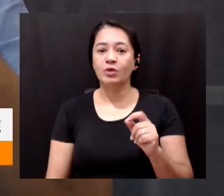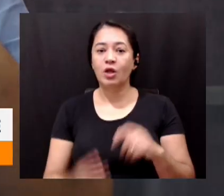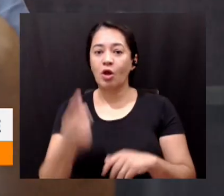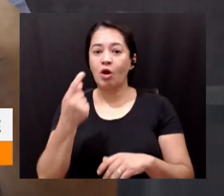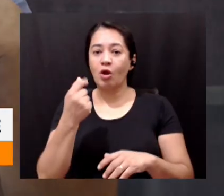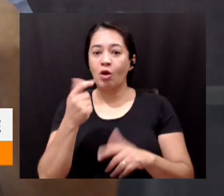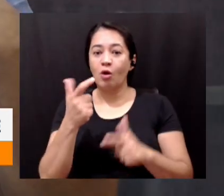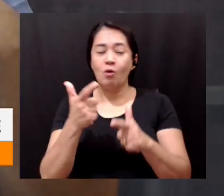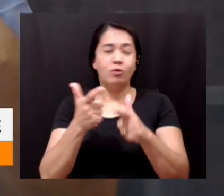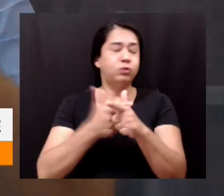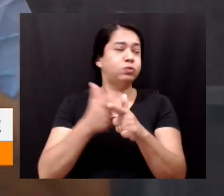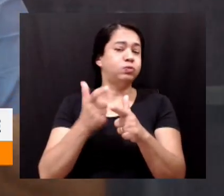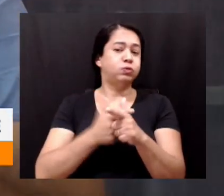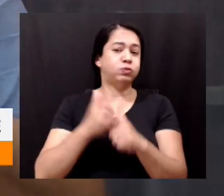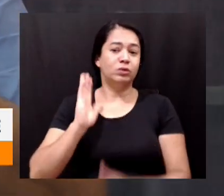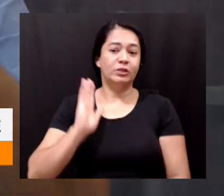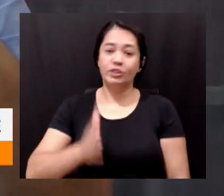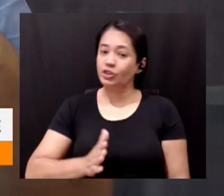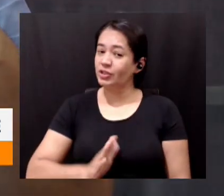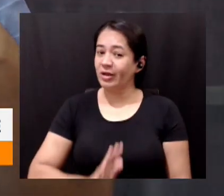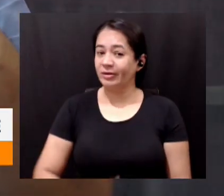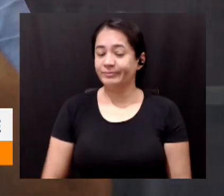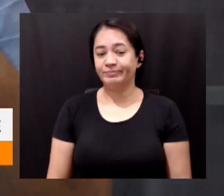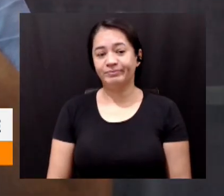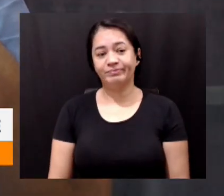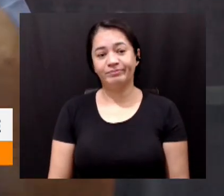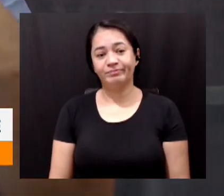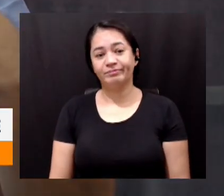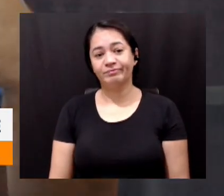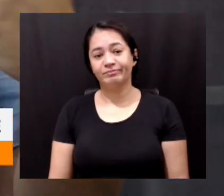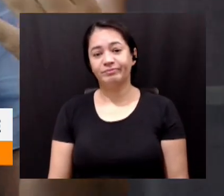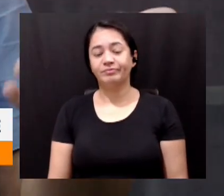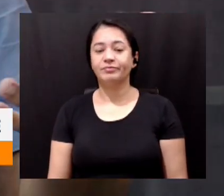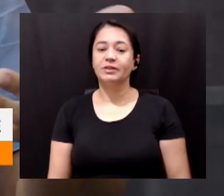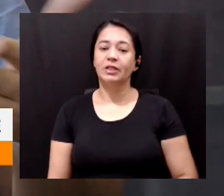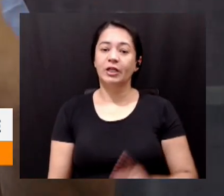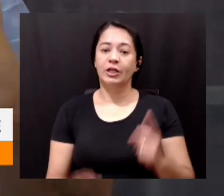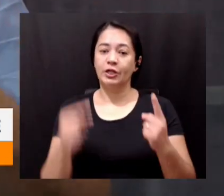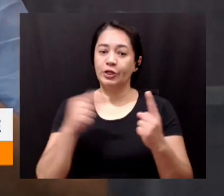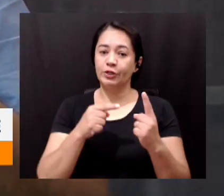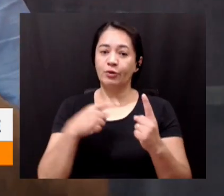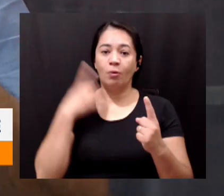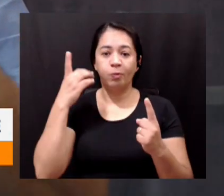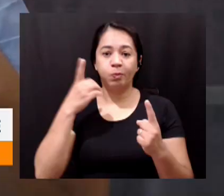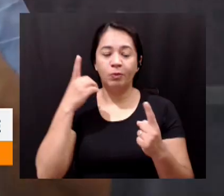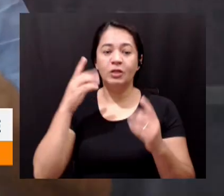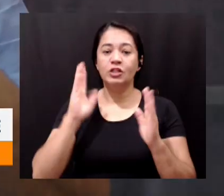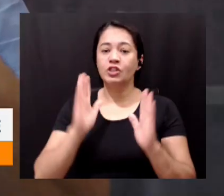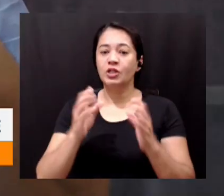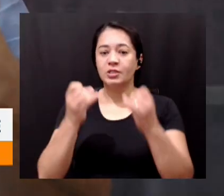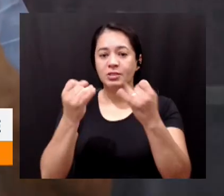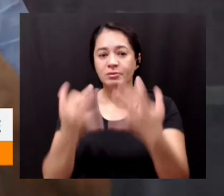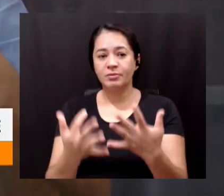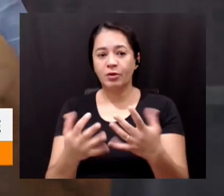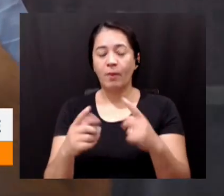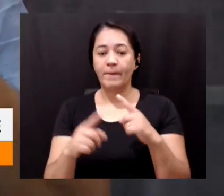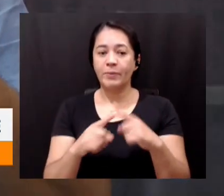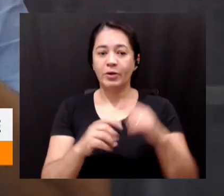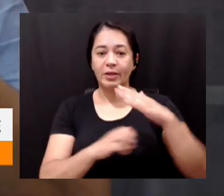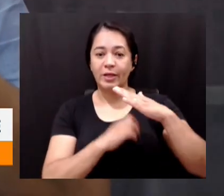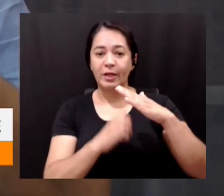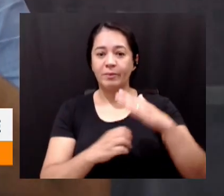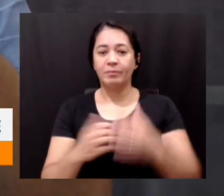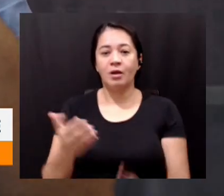daquela pessoa. E como o Carlos falou, né, no final são as casas que acabam lucrando e faturando e